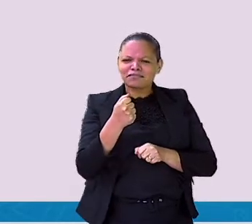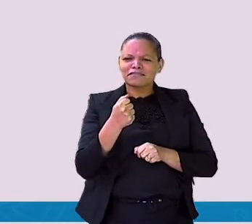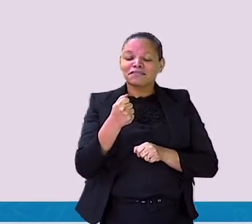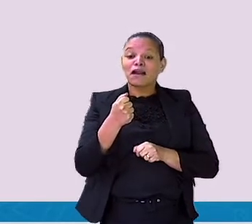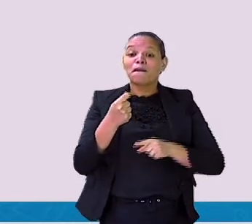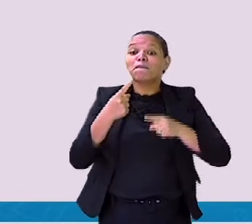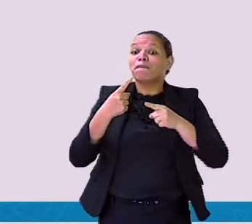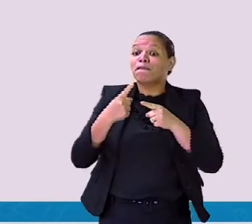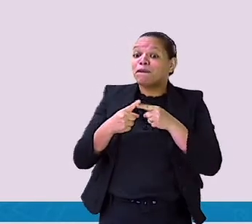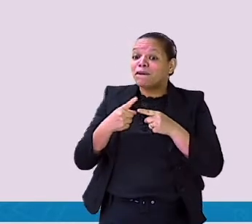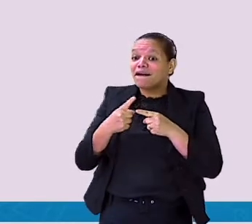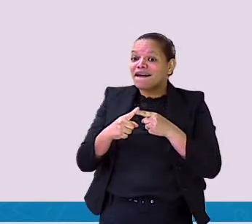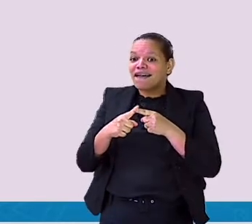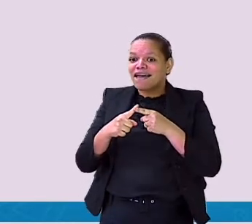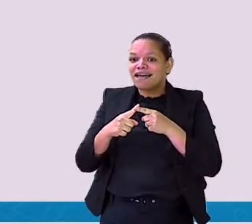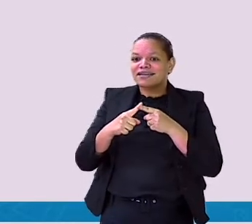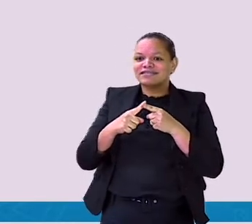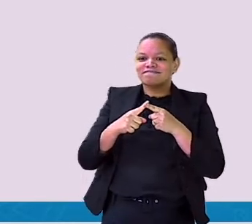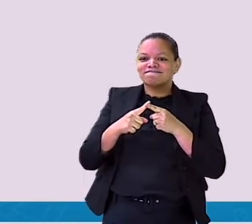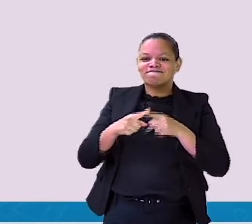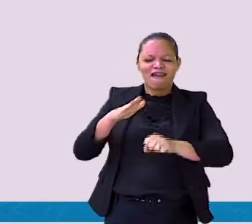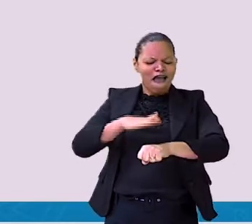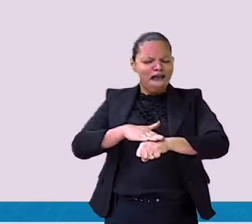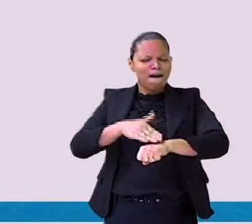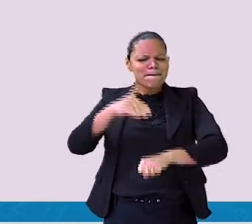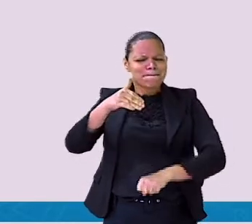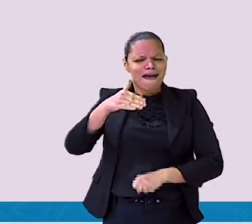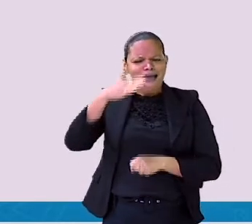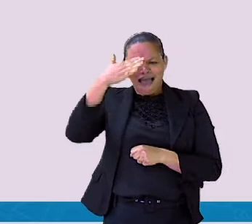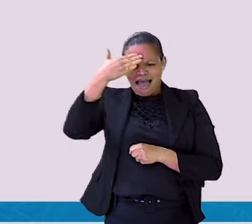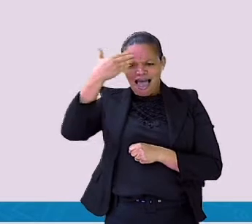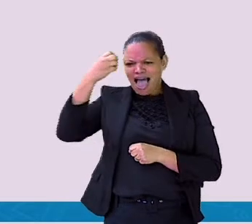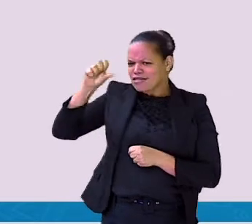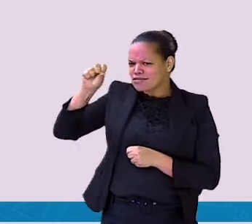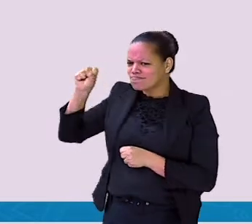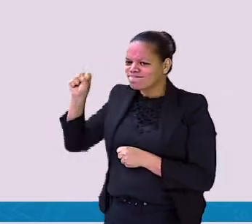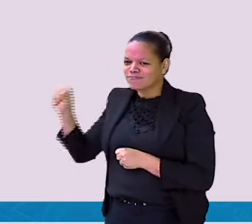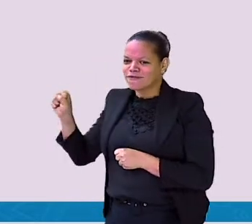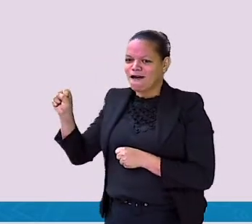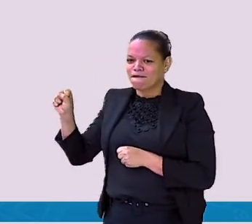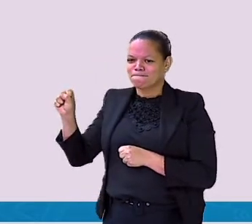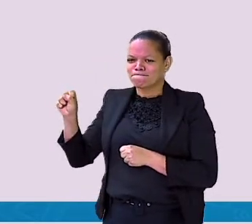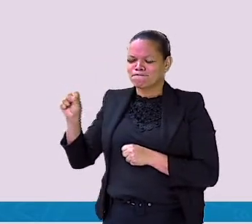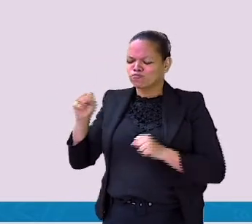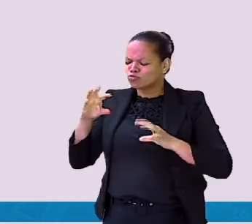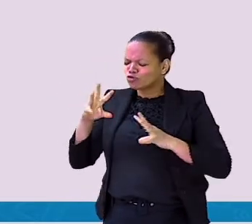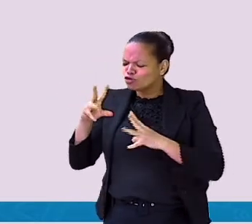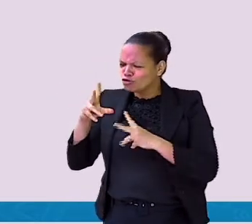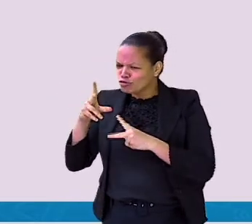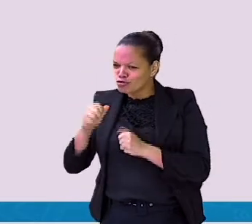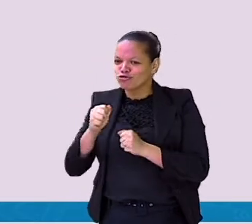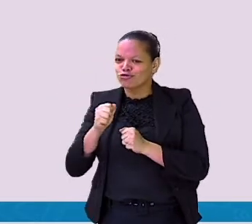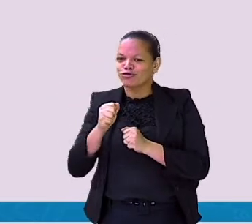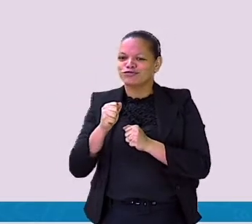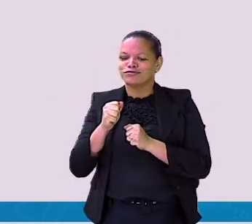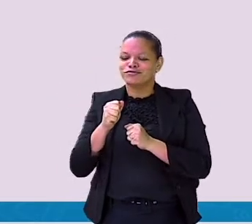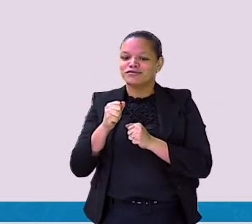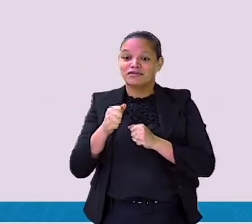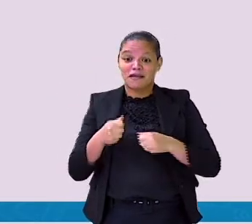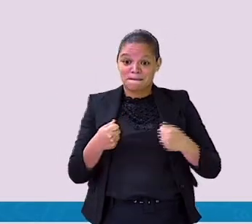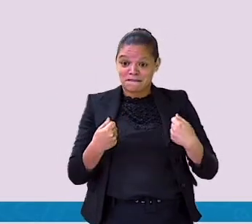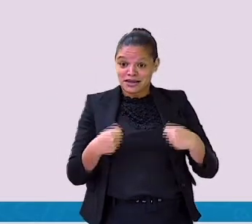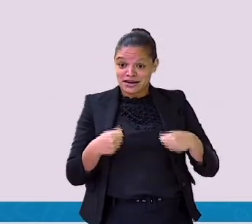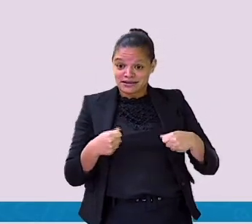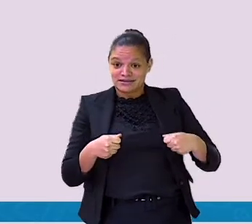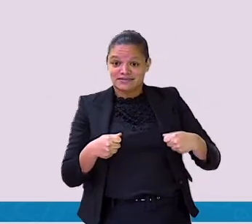quê? Ela era muito sabida. E realmente, para conduzir essa galerinha aí